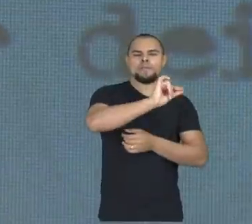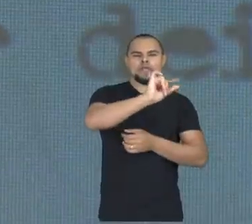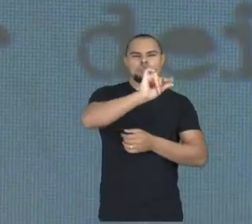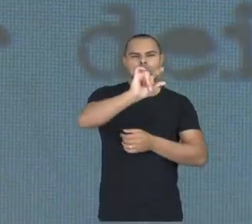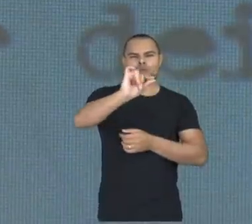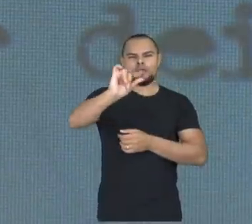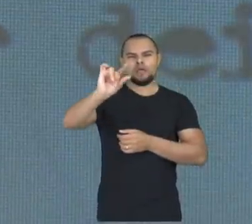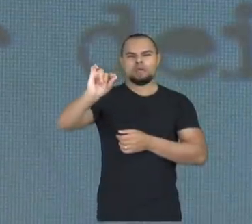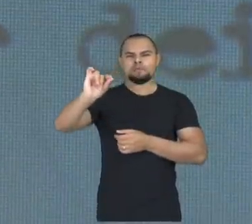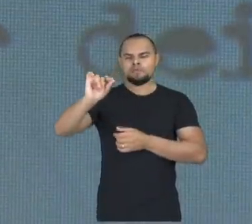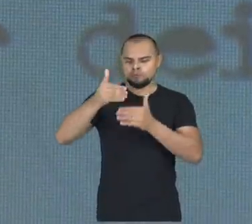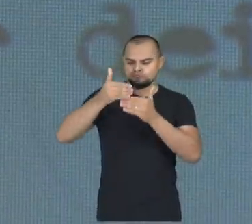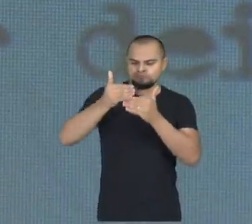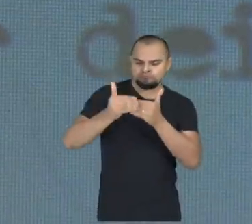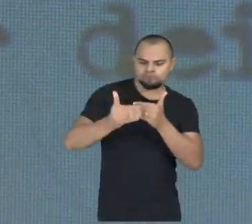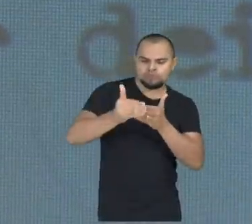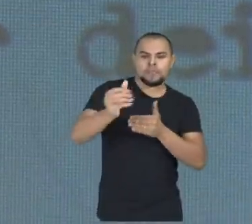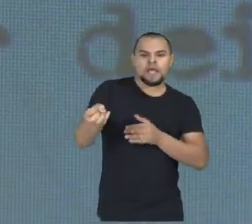fazer nova vida.